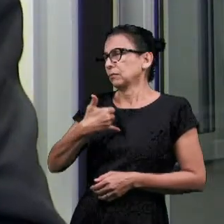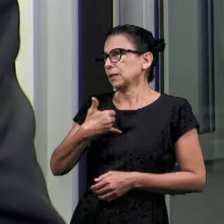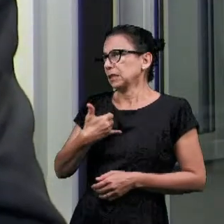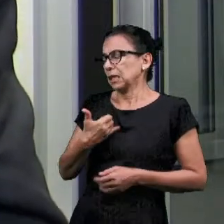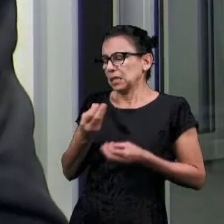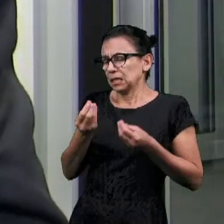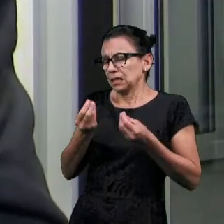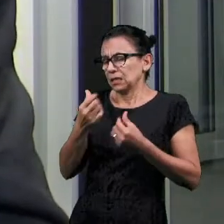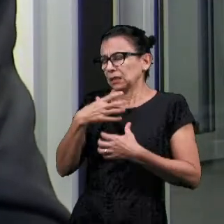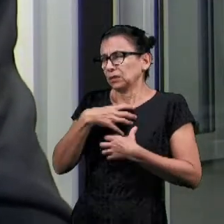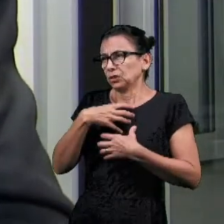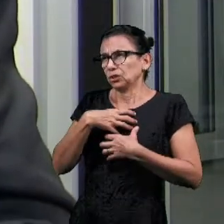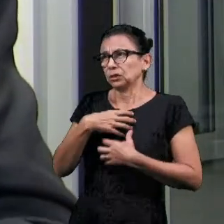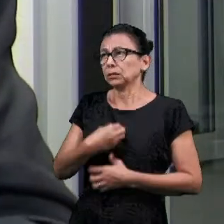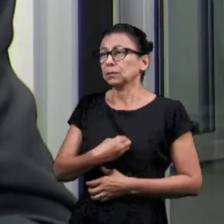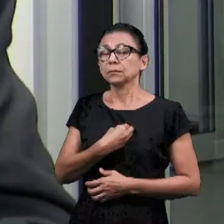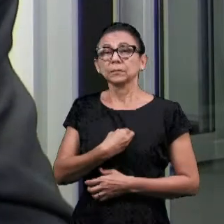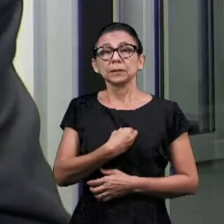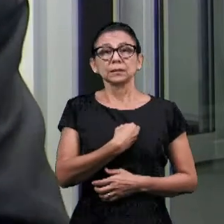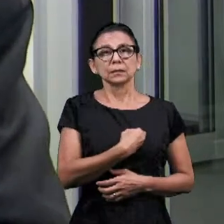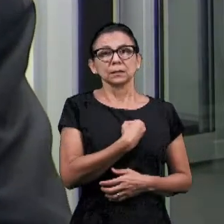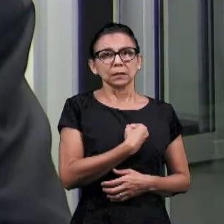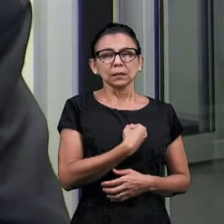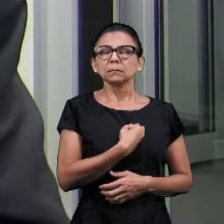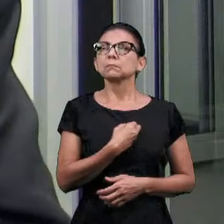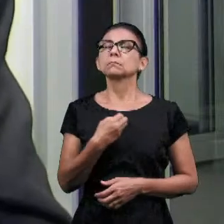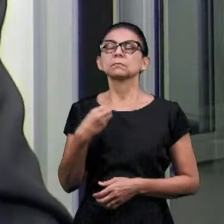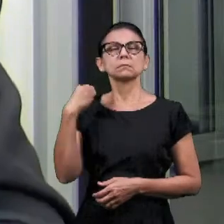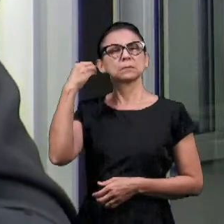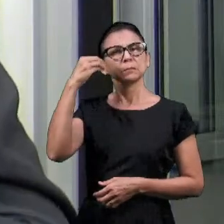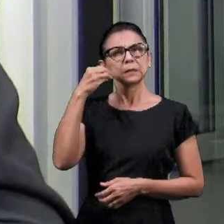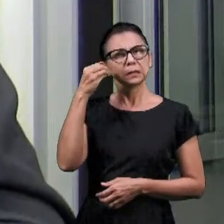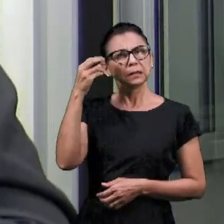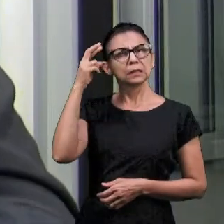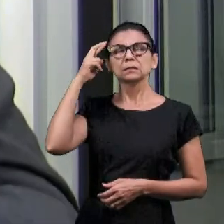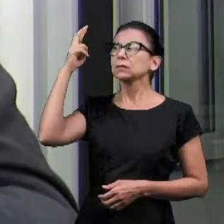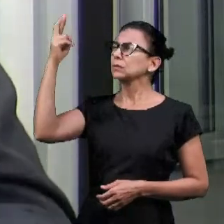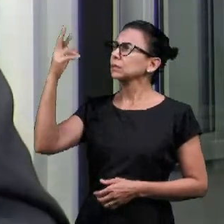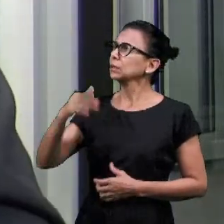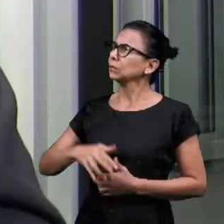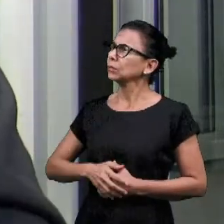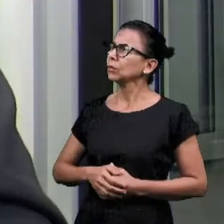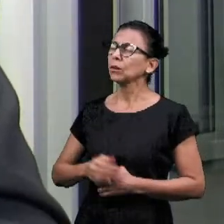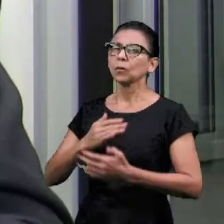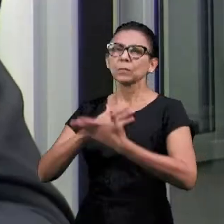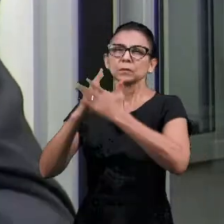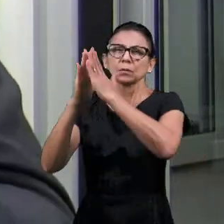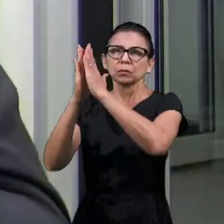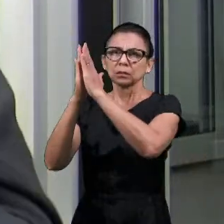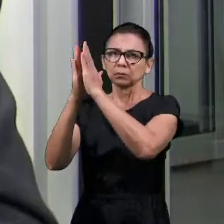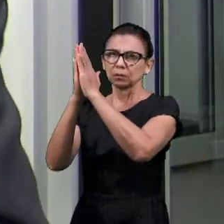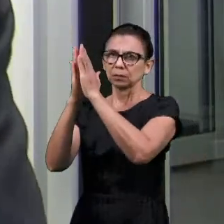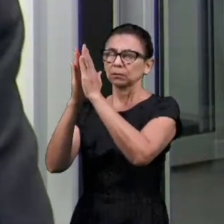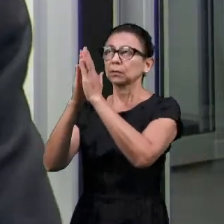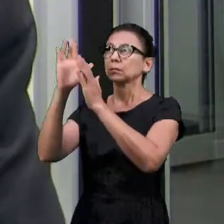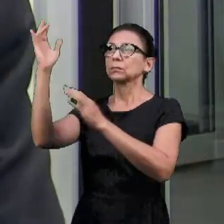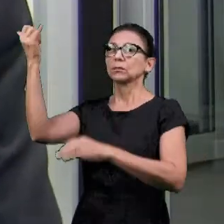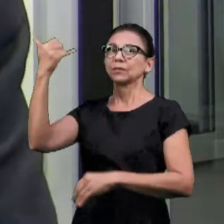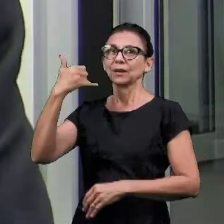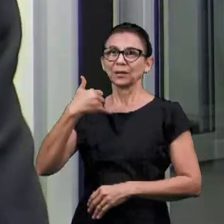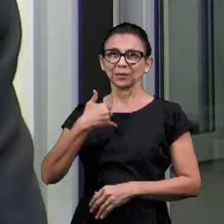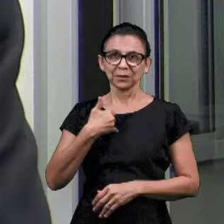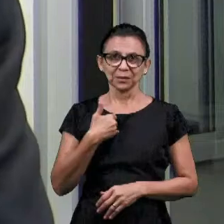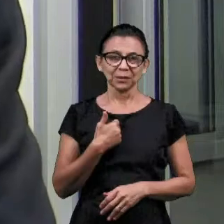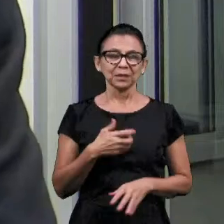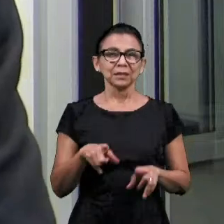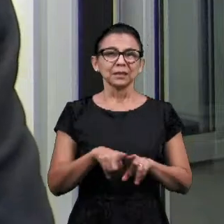presença, eu quero ter uma experiência contigo. E comecei a buscar o Senhor falou comigo. Minha experiência com o batismo do Espírito